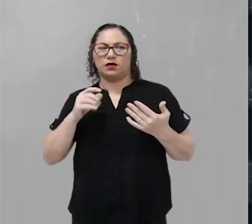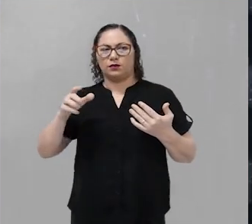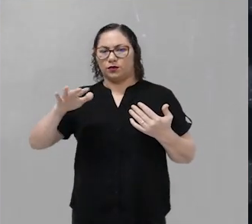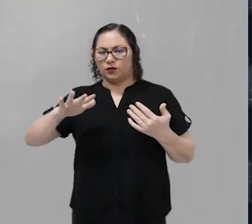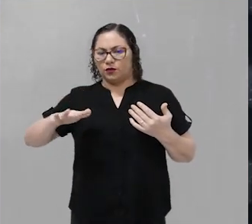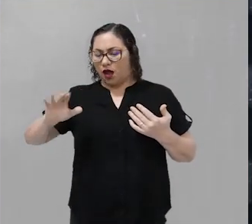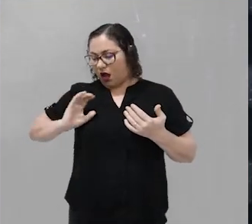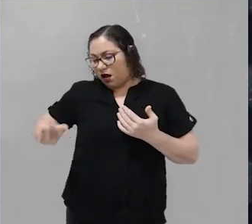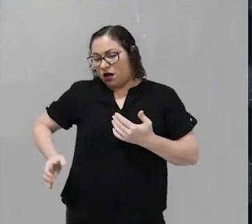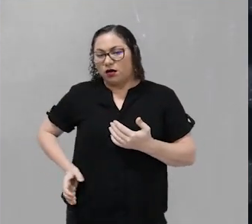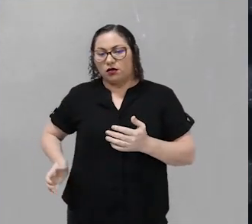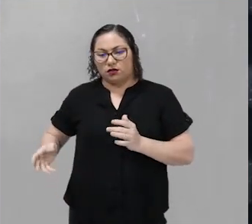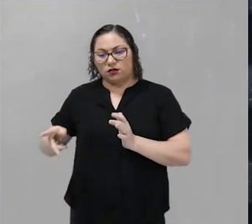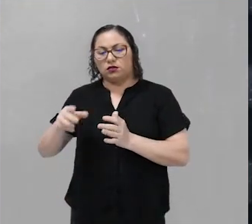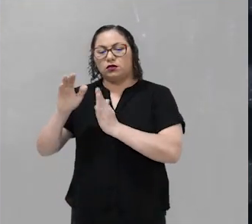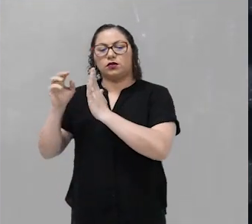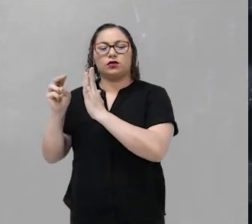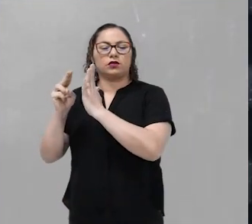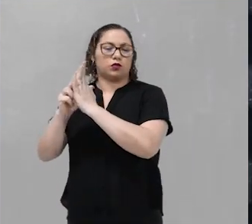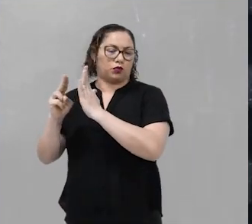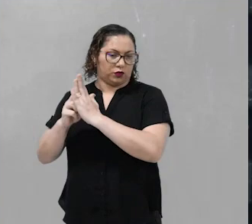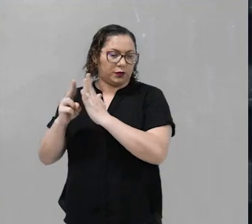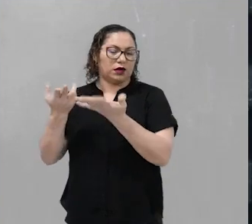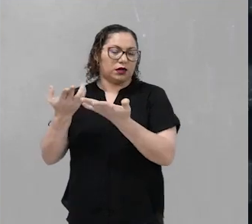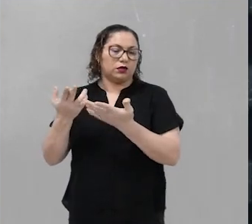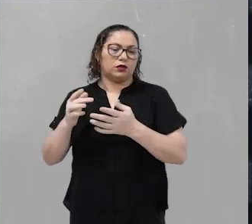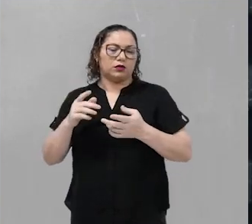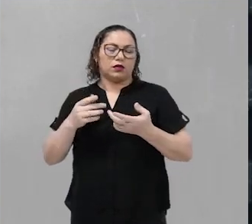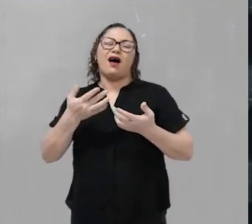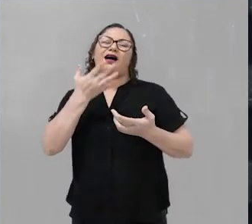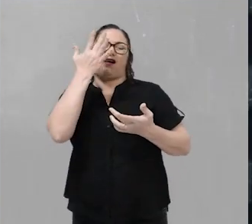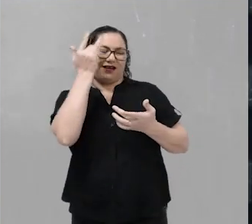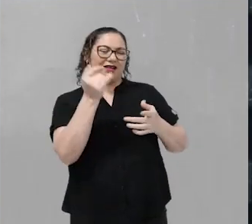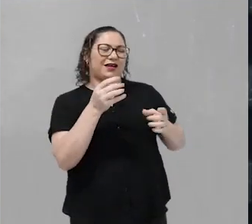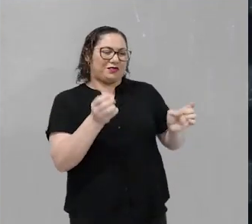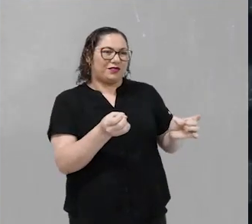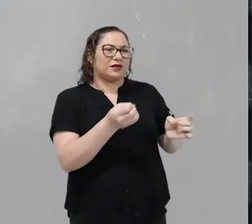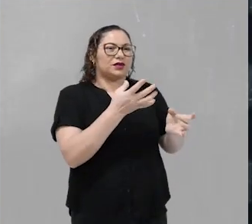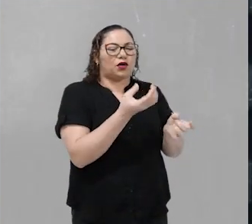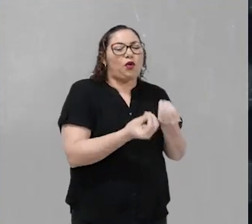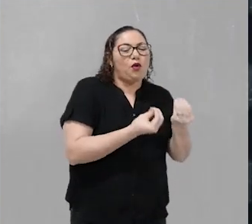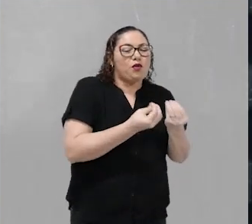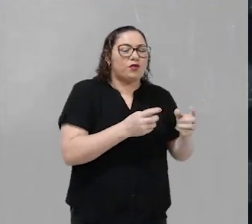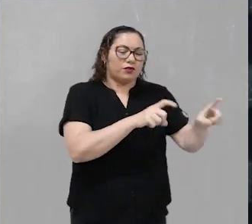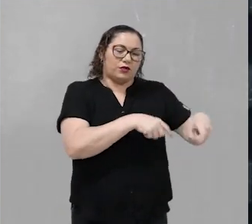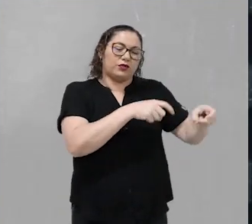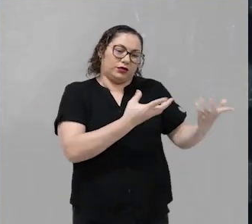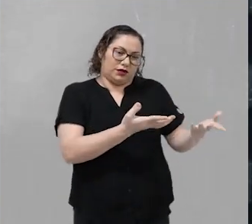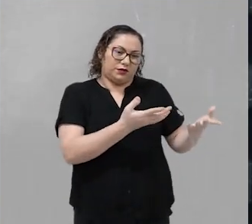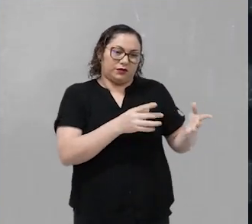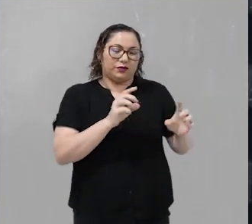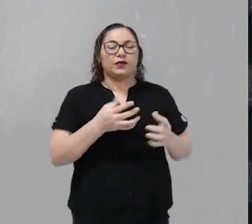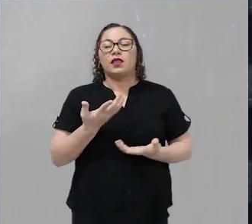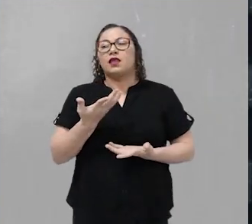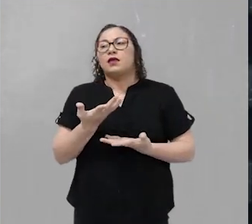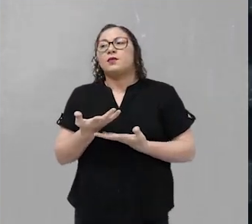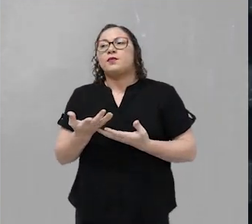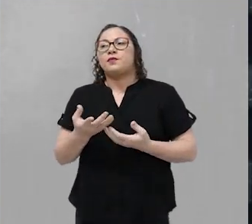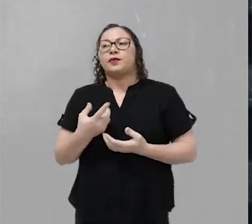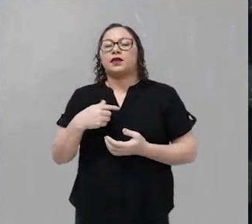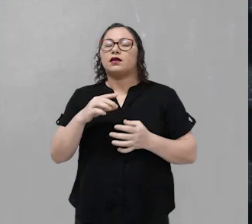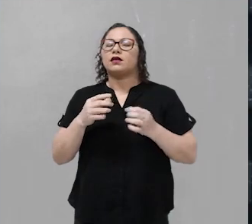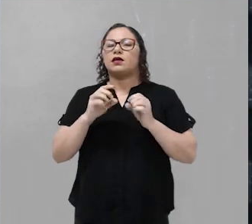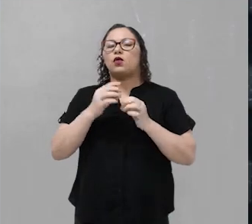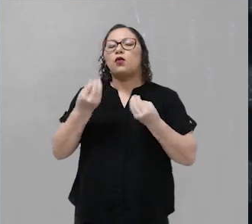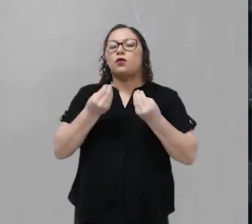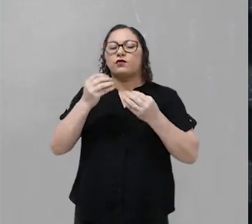são as características, o que é o espaço urbano, automaticamente a gente vai saber também o que é espaço rural. Mas vamos lá, vamos poder fixar o mais